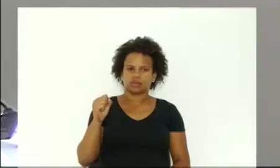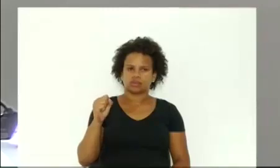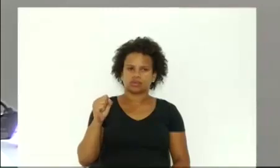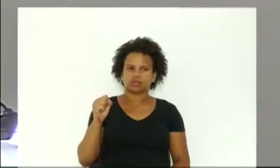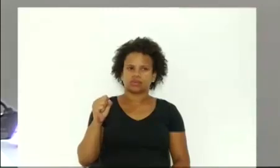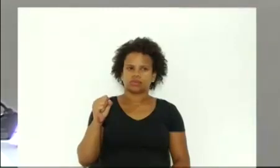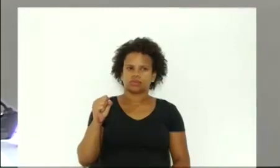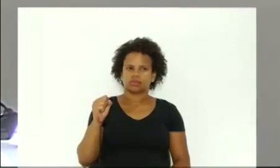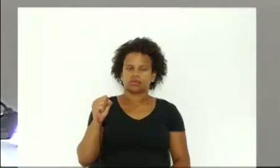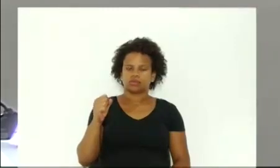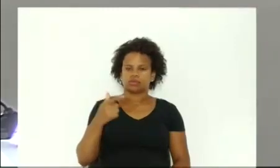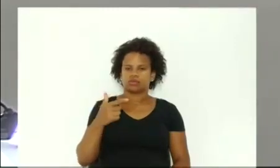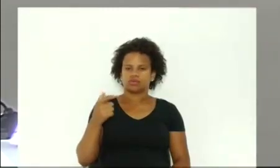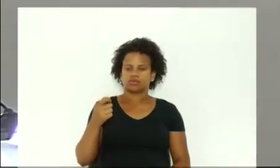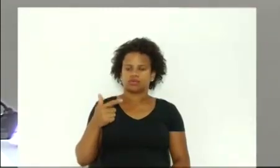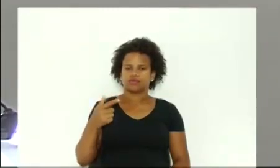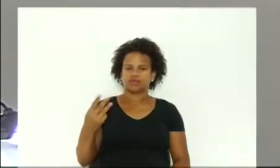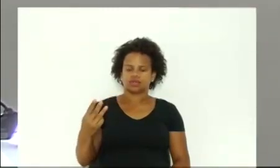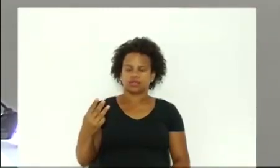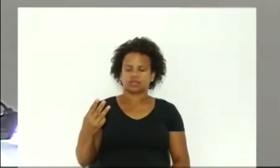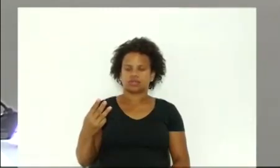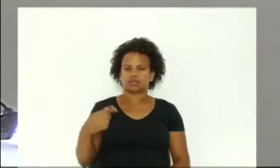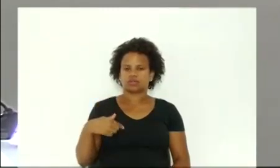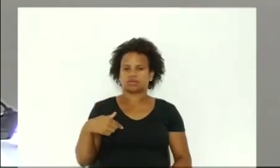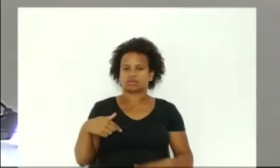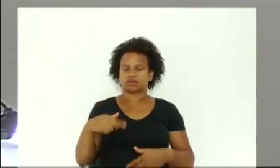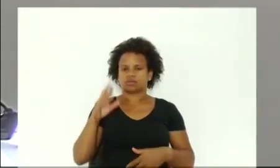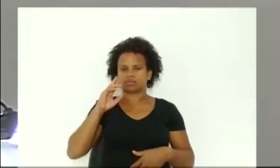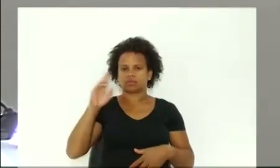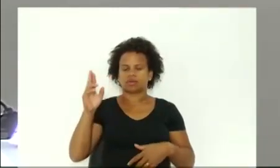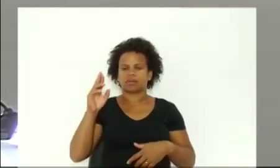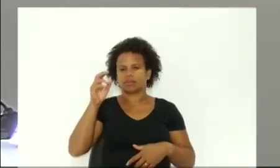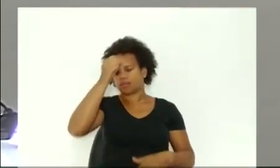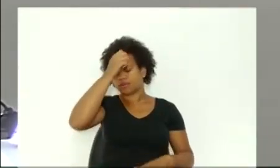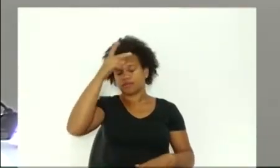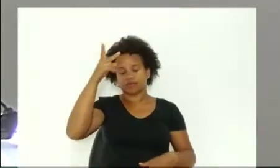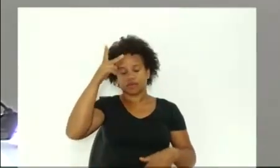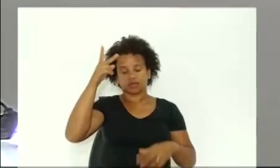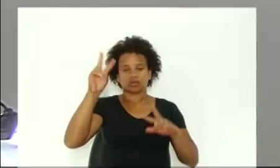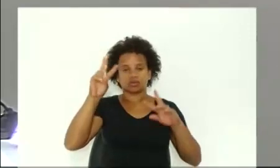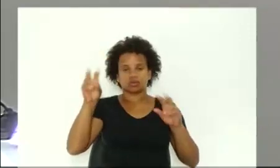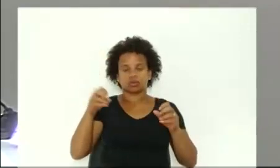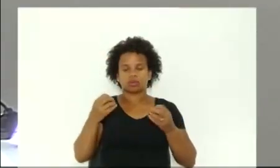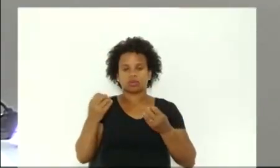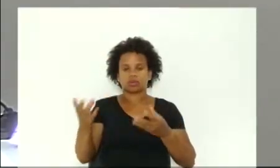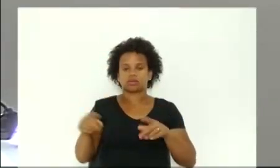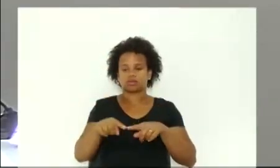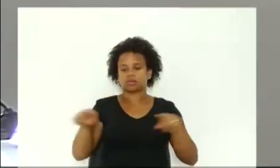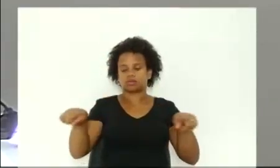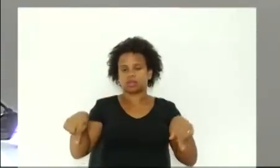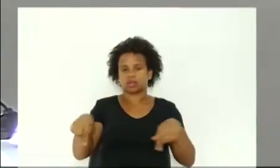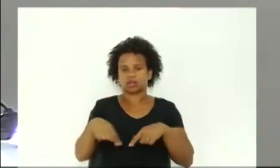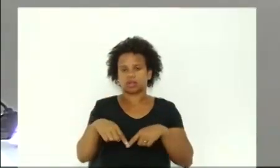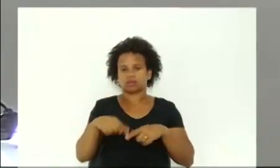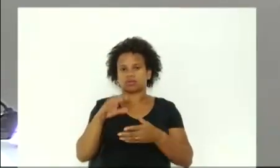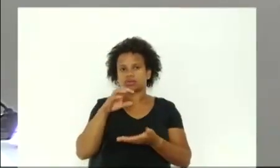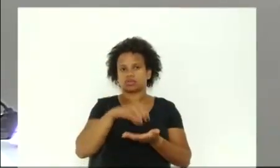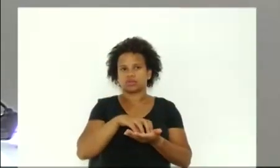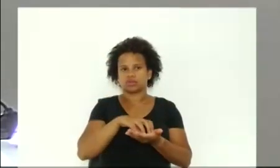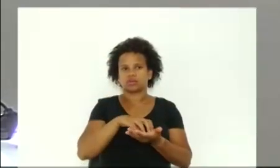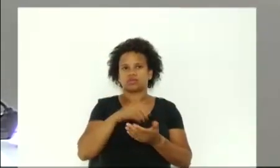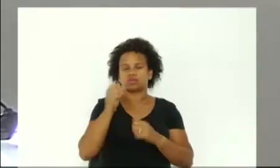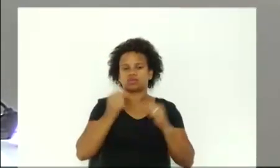8 de 2023, de iniciativa do prefeito que dispõe sobre a doação do terreno no Distrito Industrial